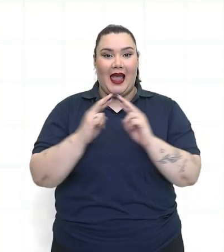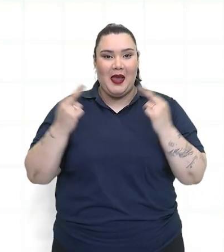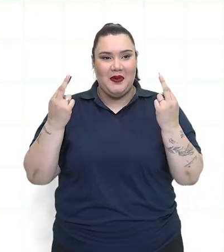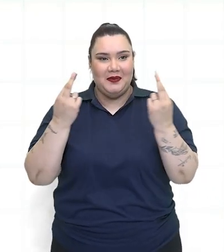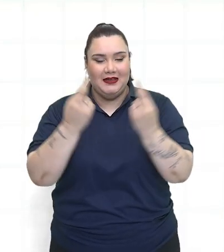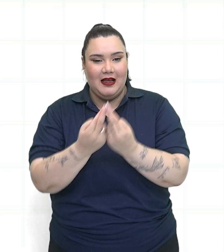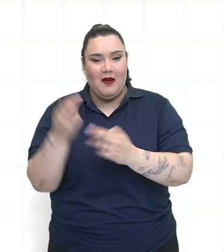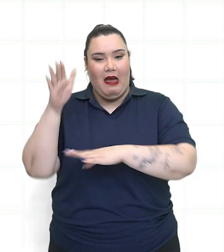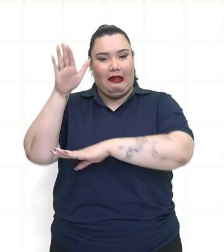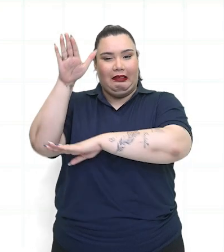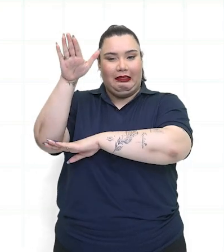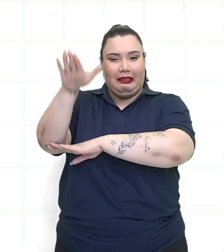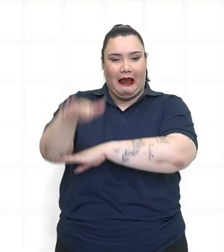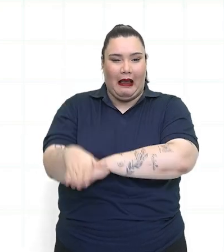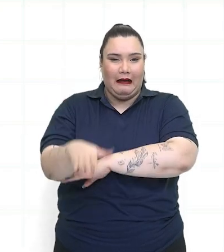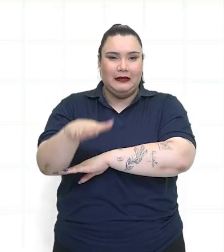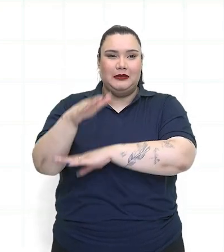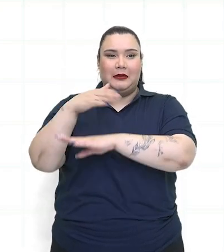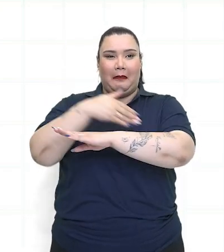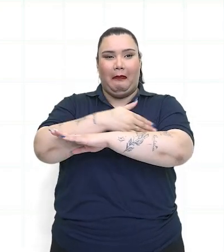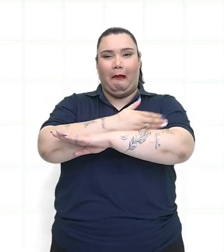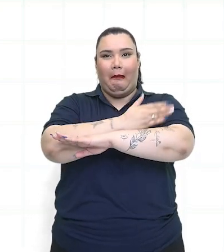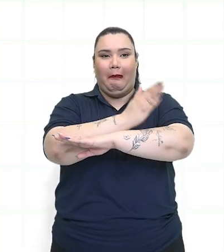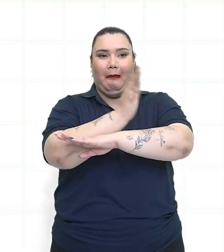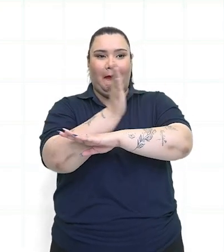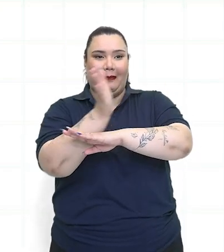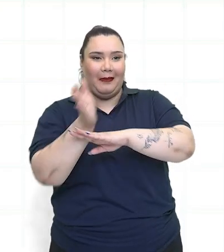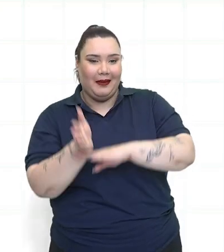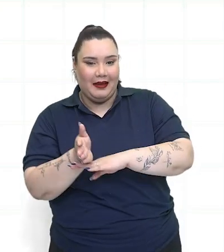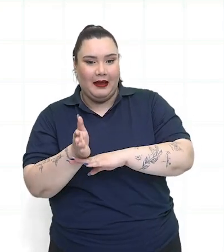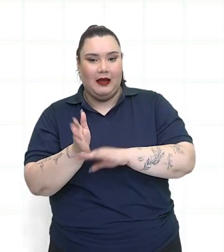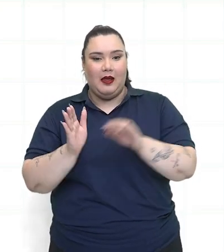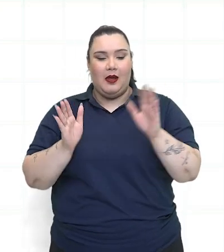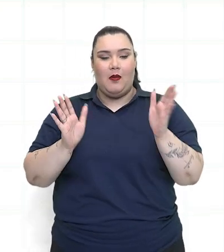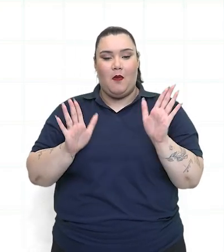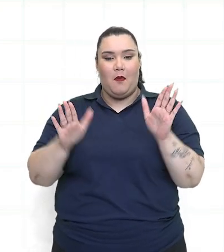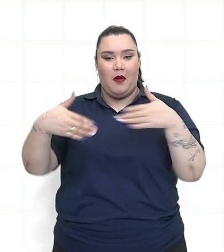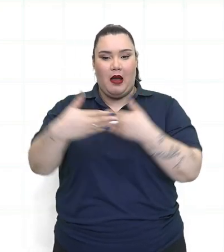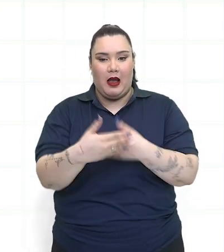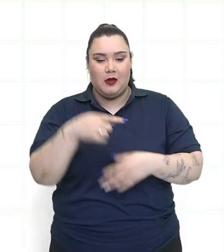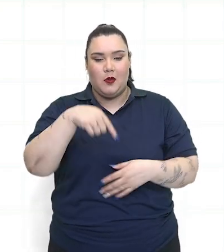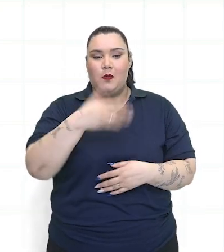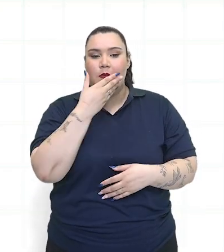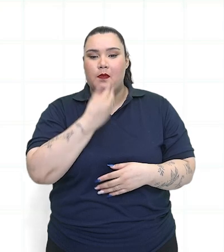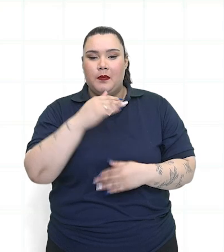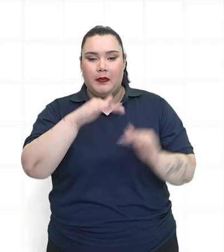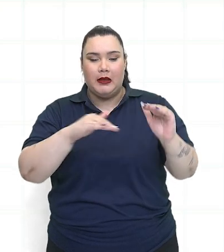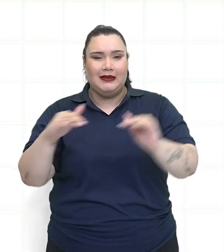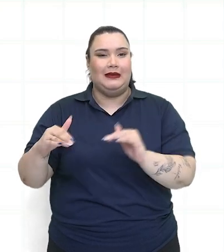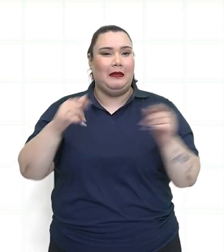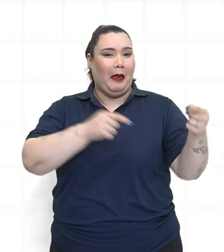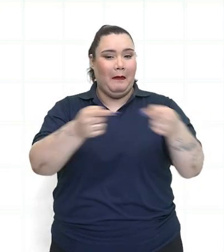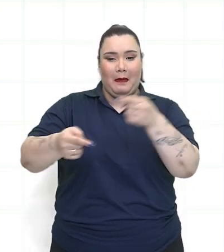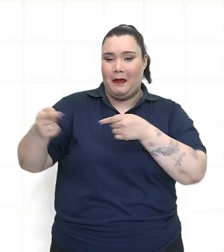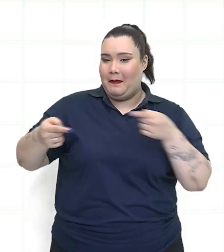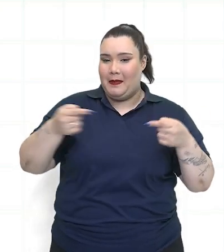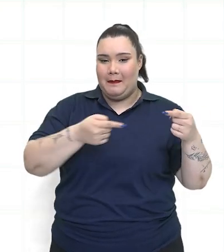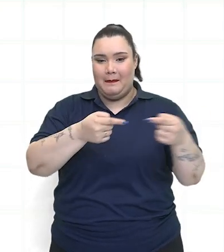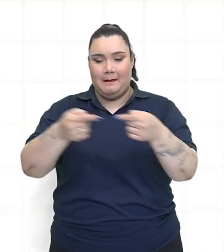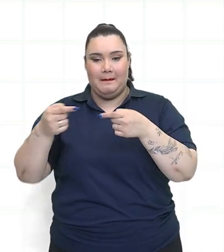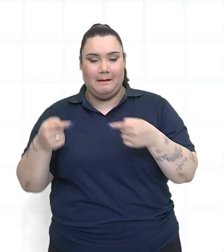pela tarde inteira. Amontoados no quarto de Cris, os meninos não